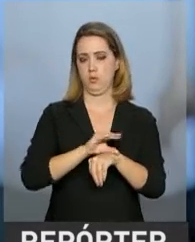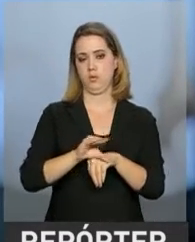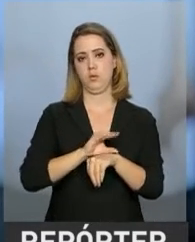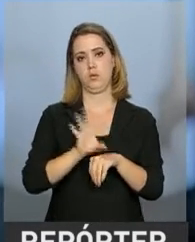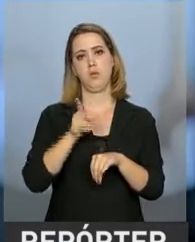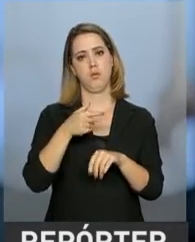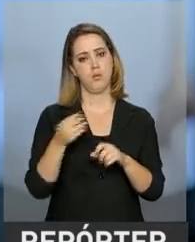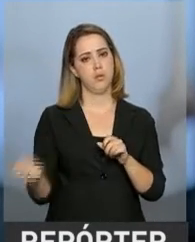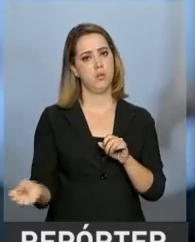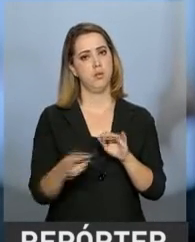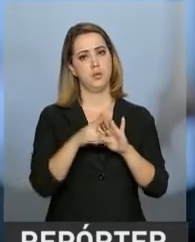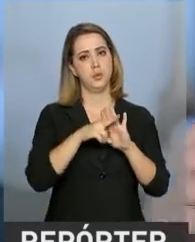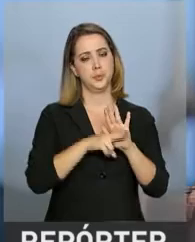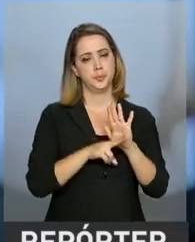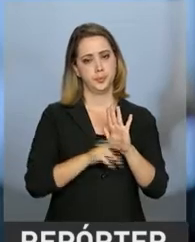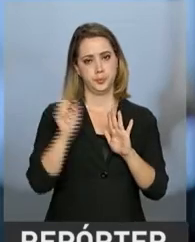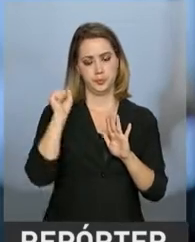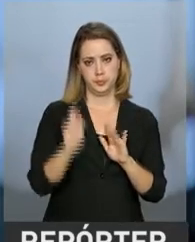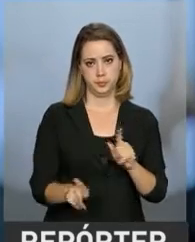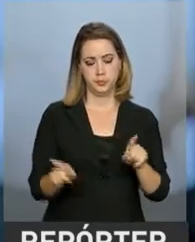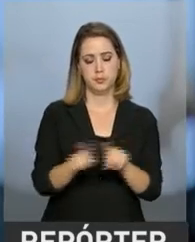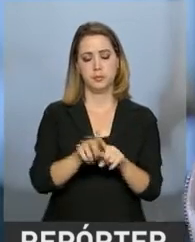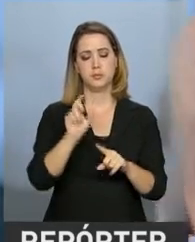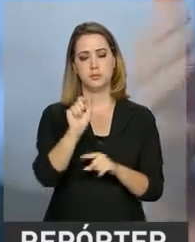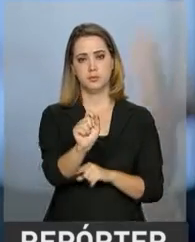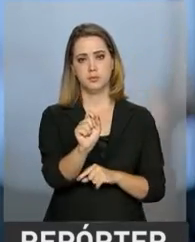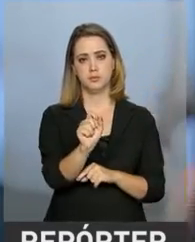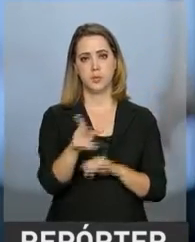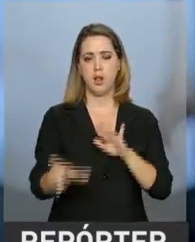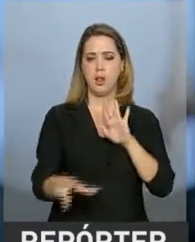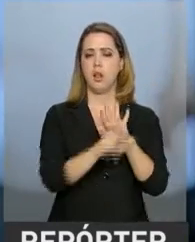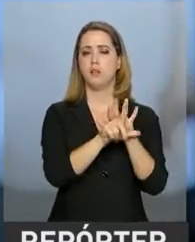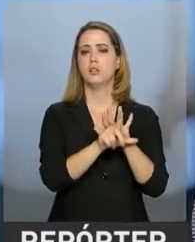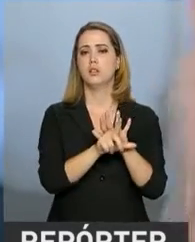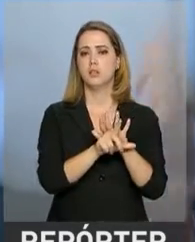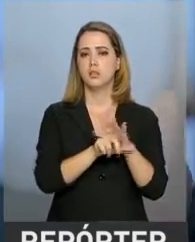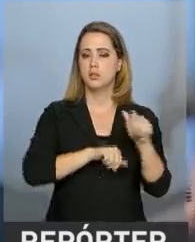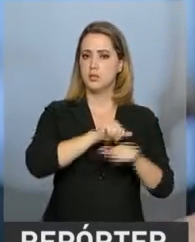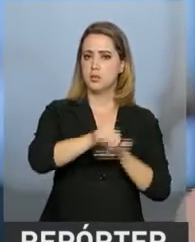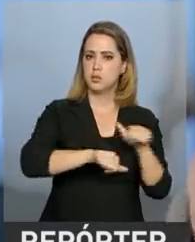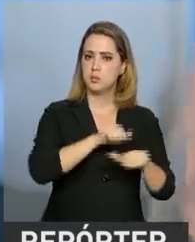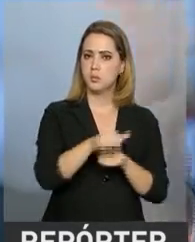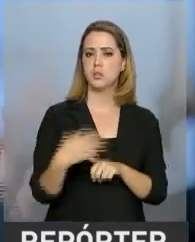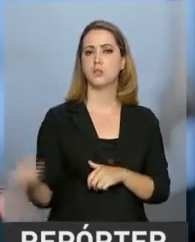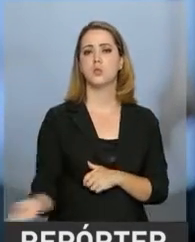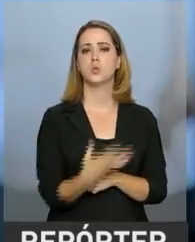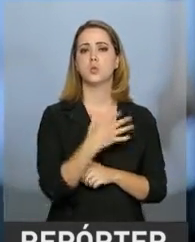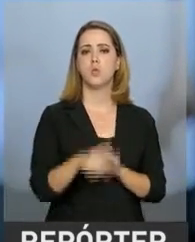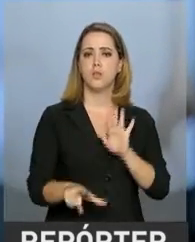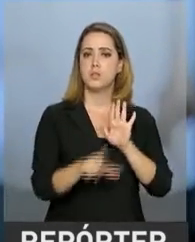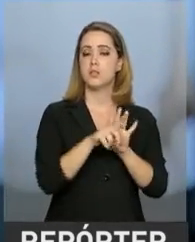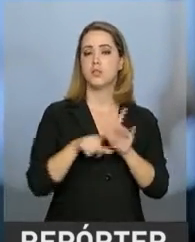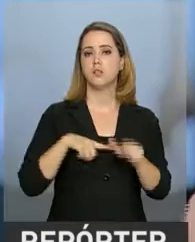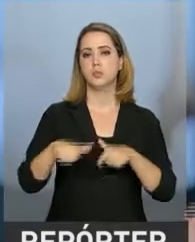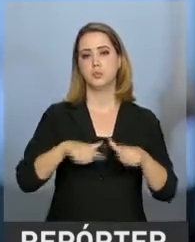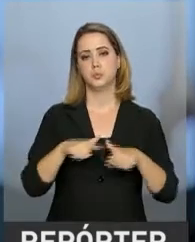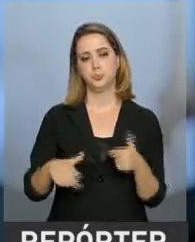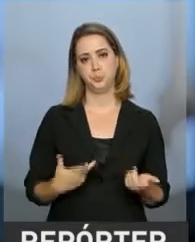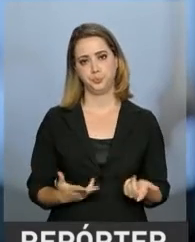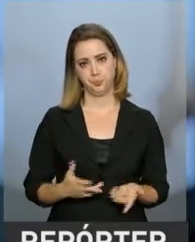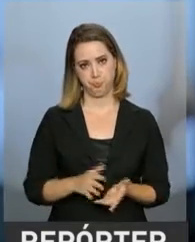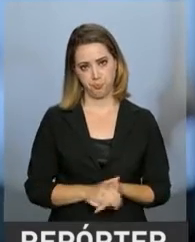proposta da reforma da Previdência, a proposta das leis, da modificação e modernização das leis trabalhistas e